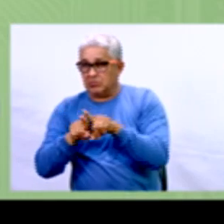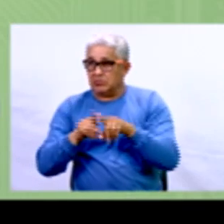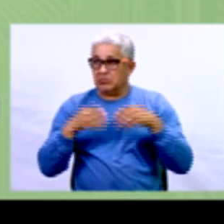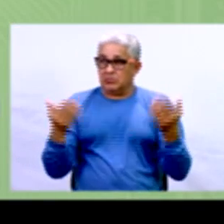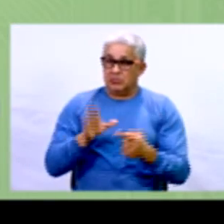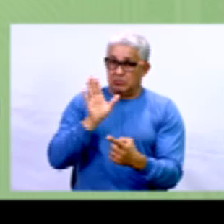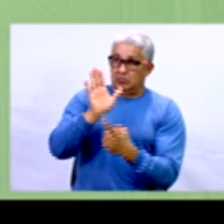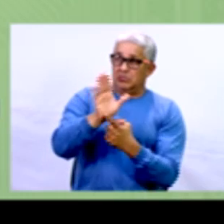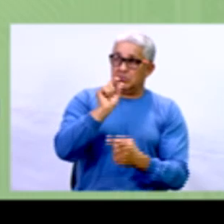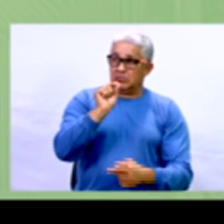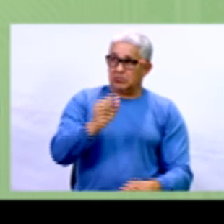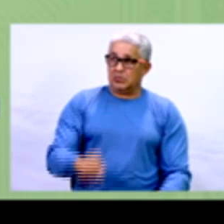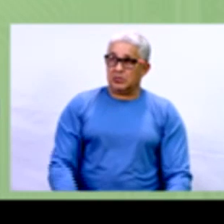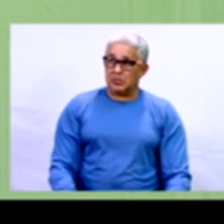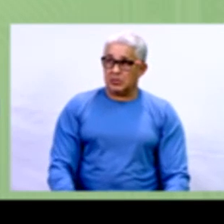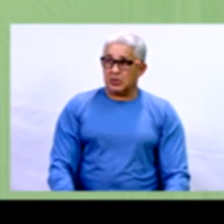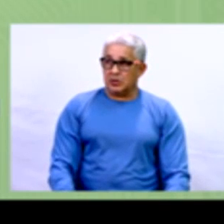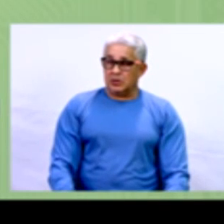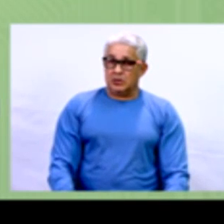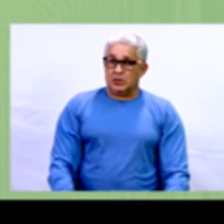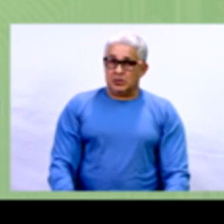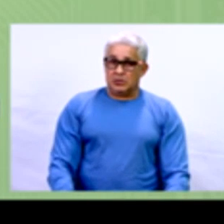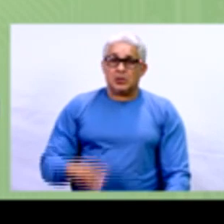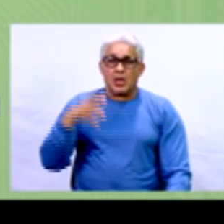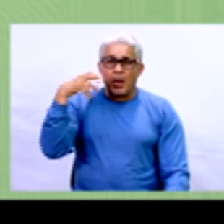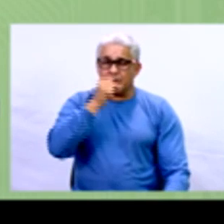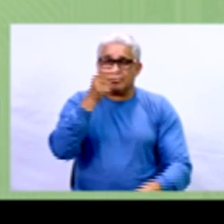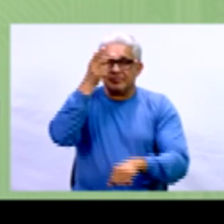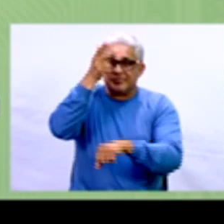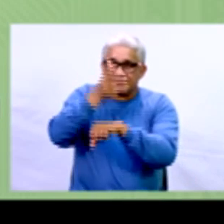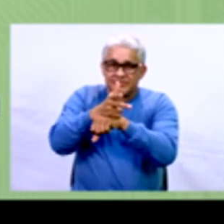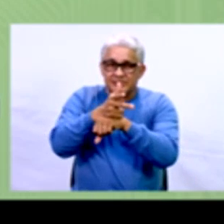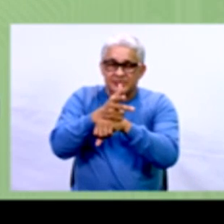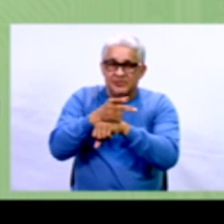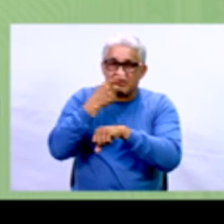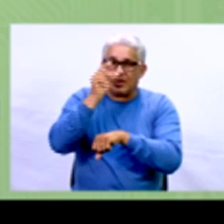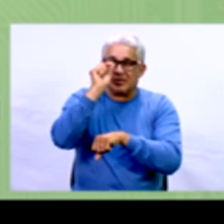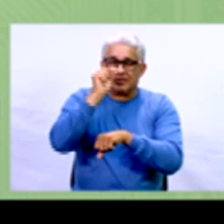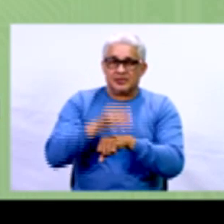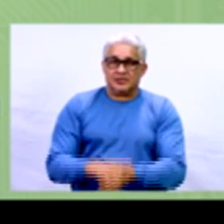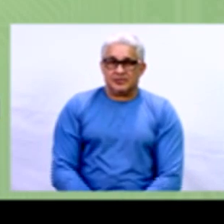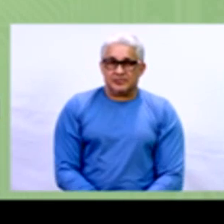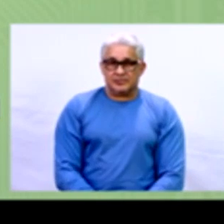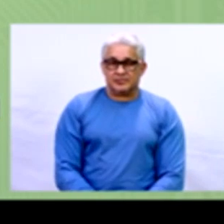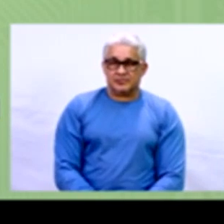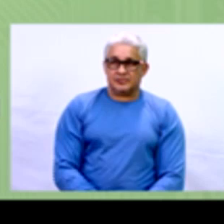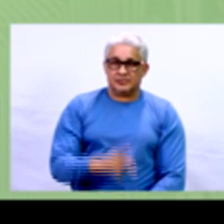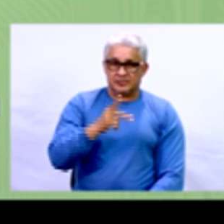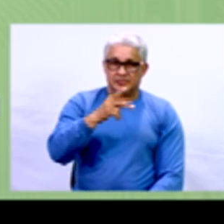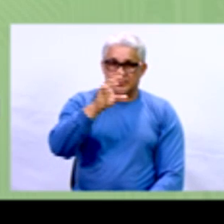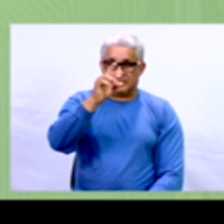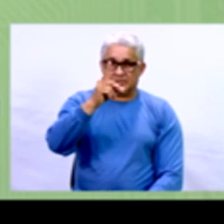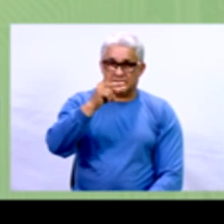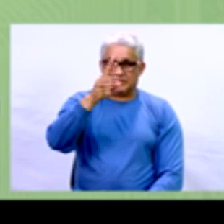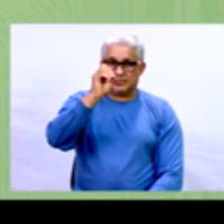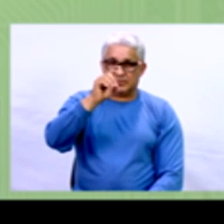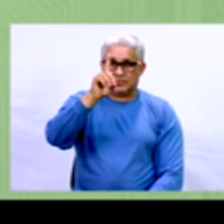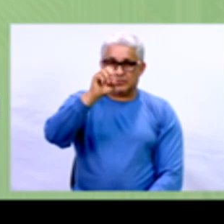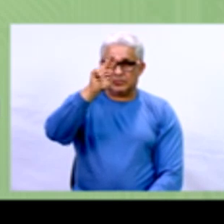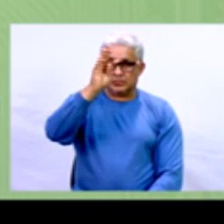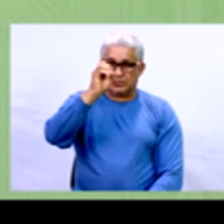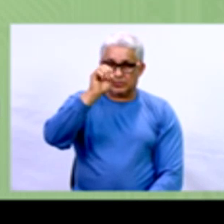eu vou mostrar para vocês um videozinho rápido que fala também sobre o produtor multimídia.